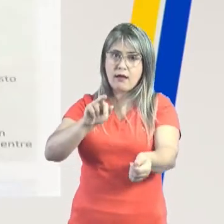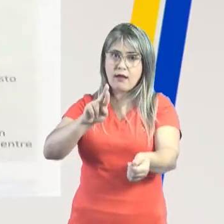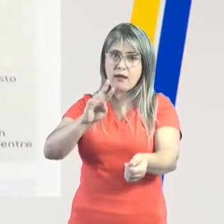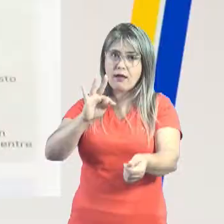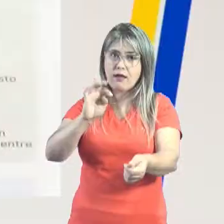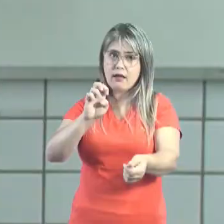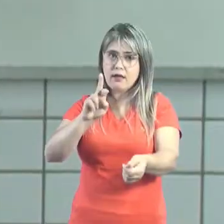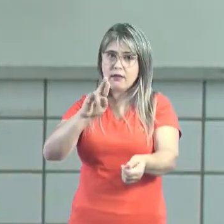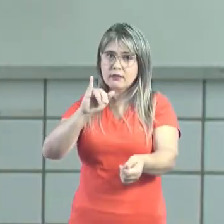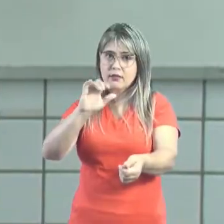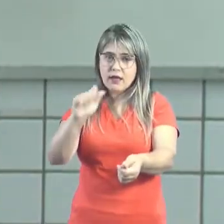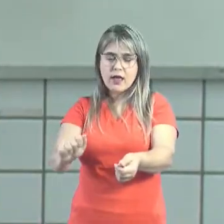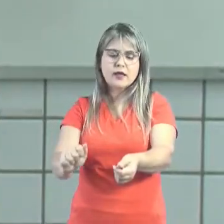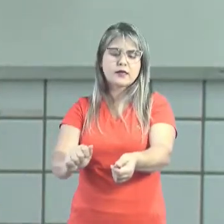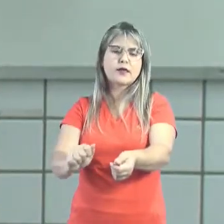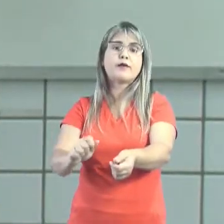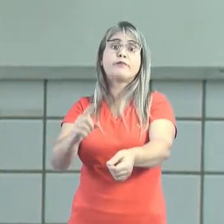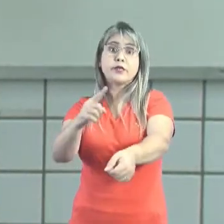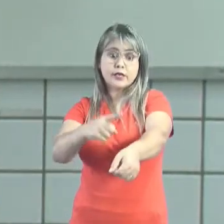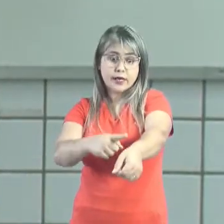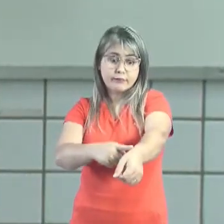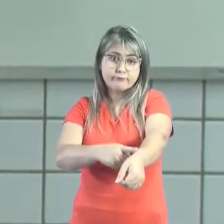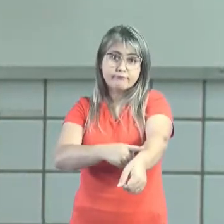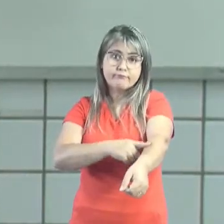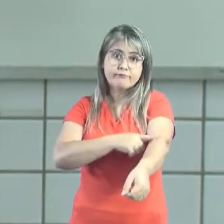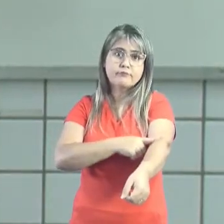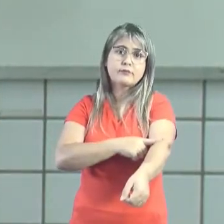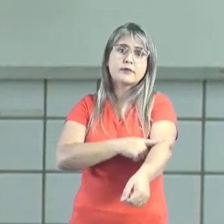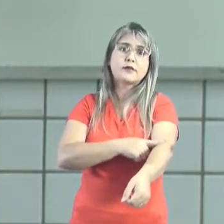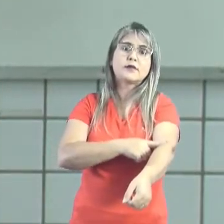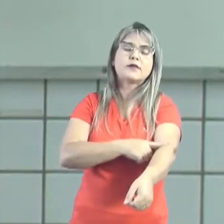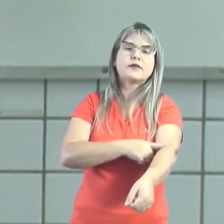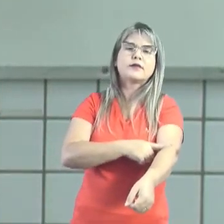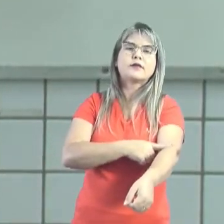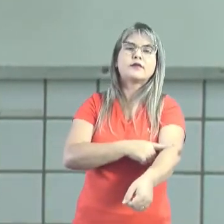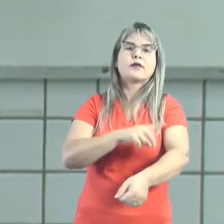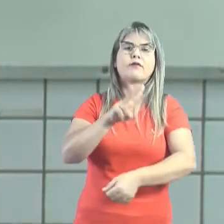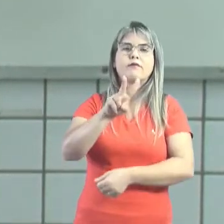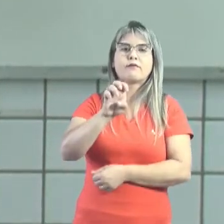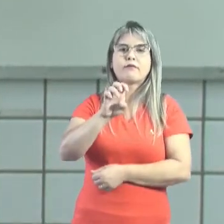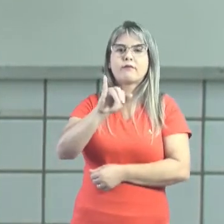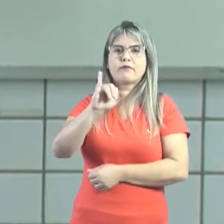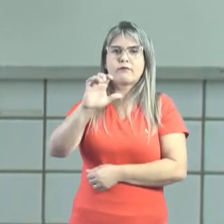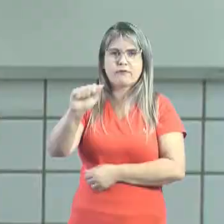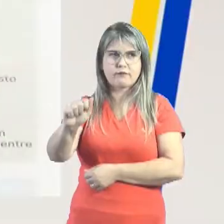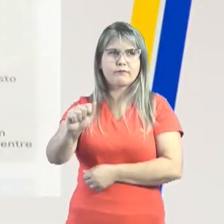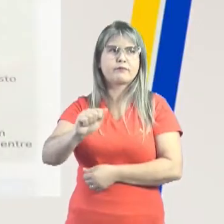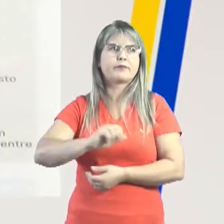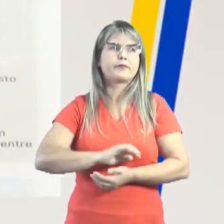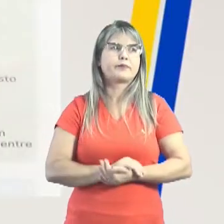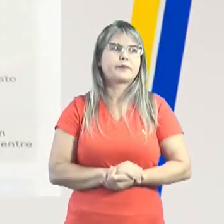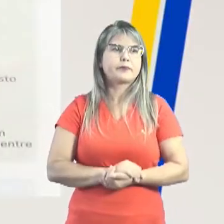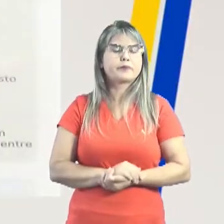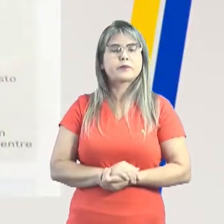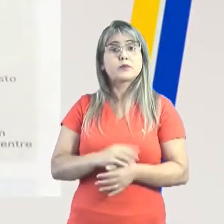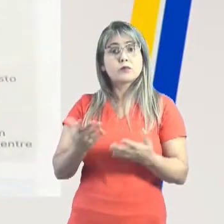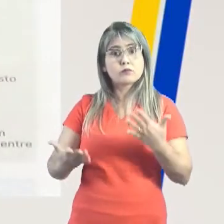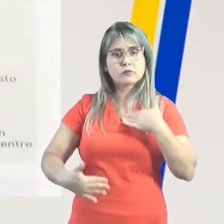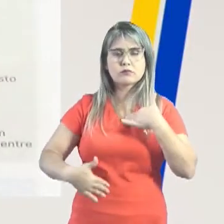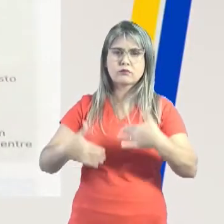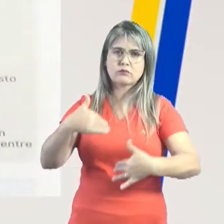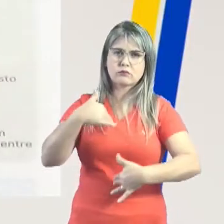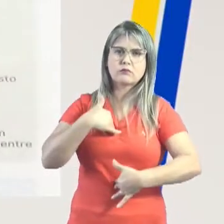Aqui nós temos a imagem da chamada circulação do sangue pelo nosso corpo. E o nosso corpo,